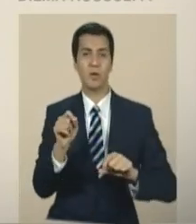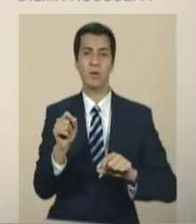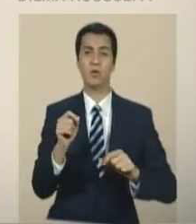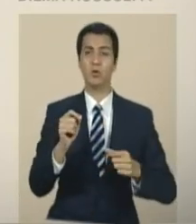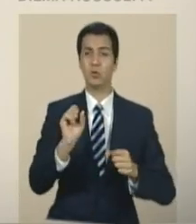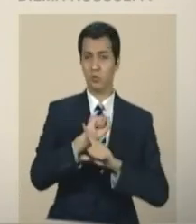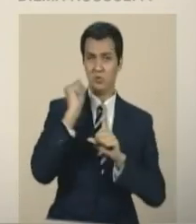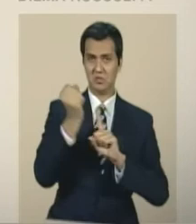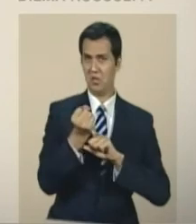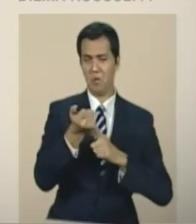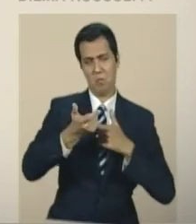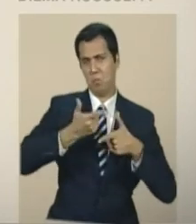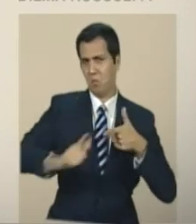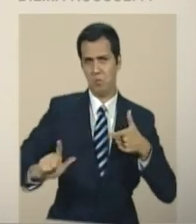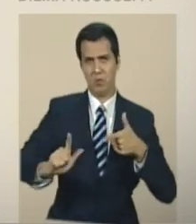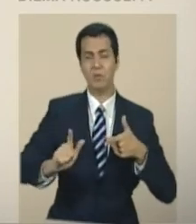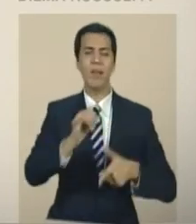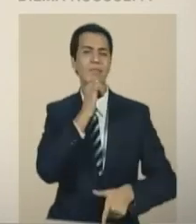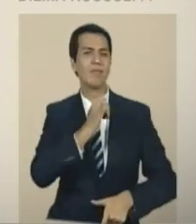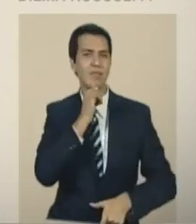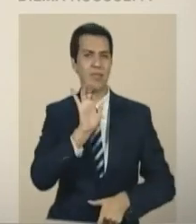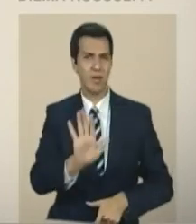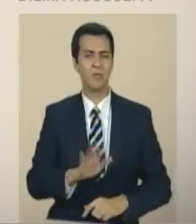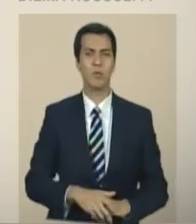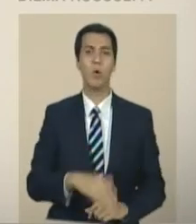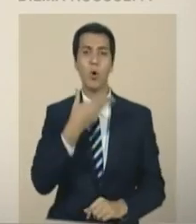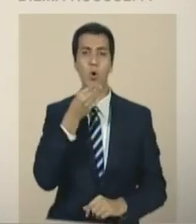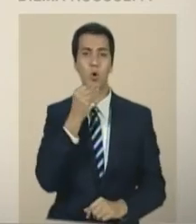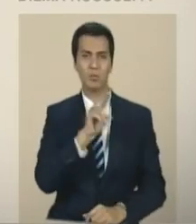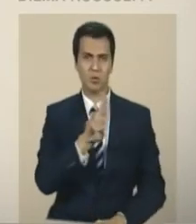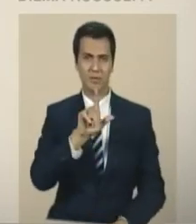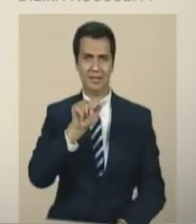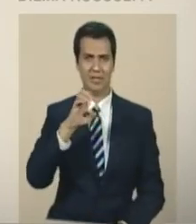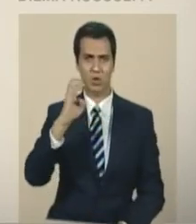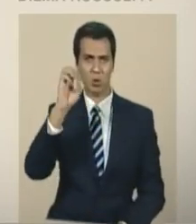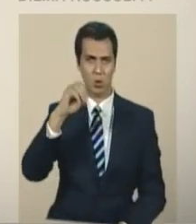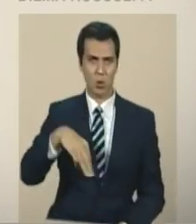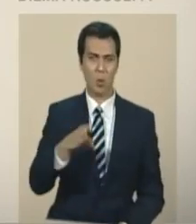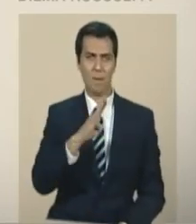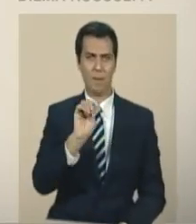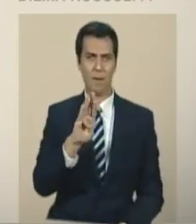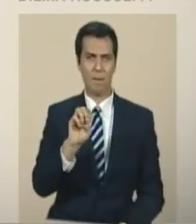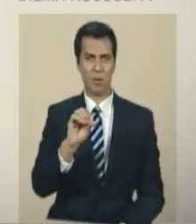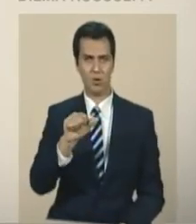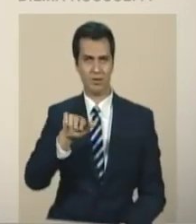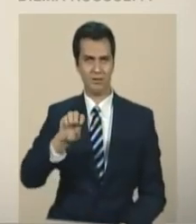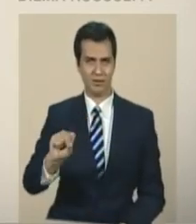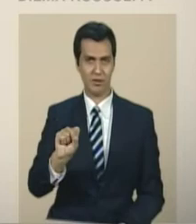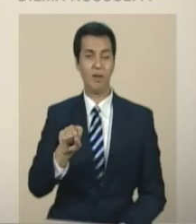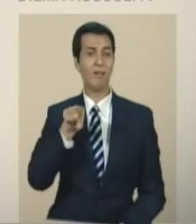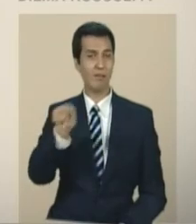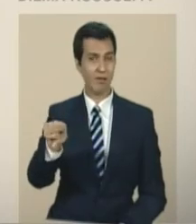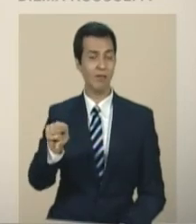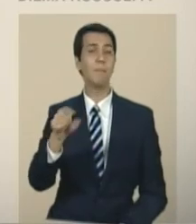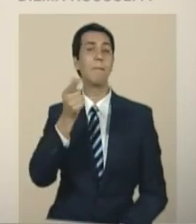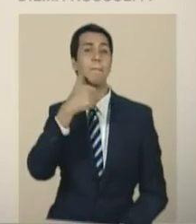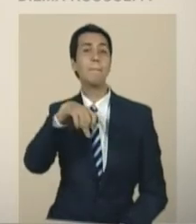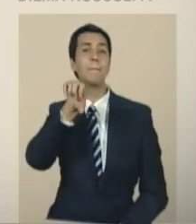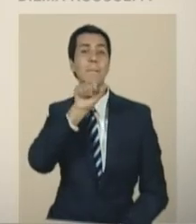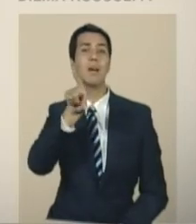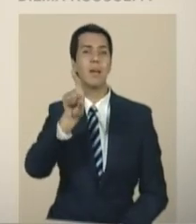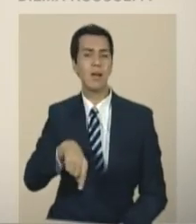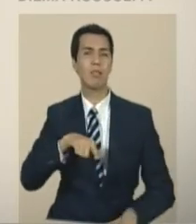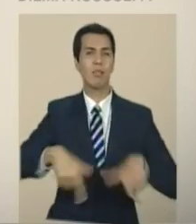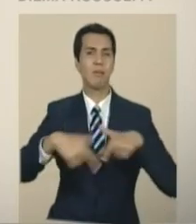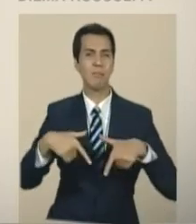da classe social eu vou te dar um exemplo o exemplo do Estudante Lincon Barbosa Silva ele é filho de uma cabeleireira de uma